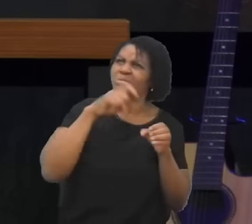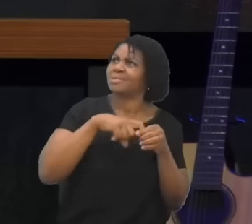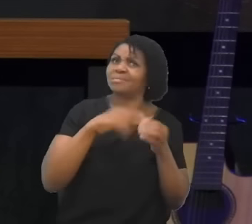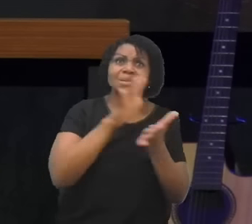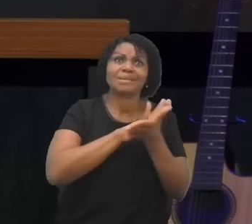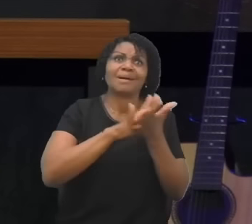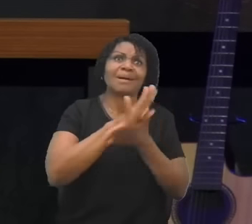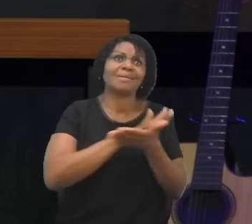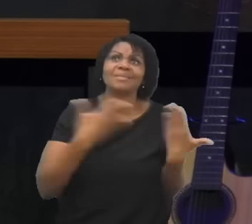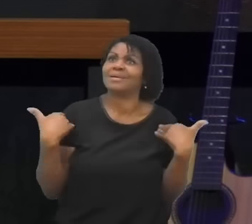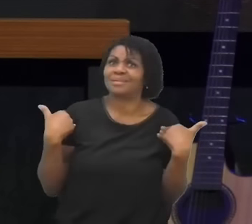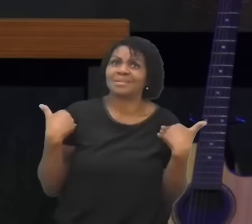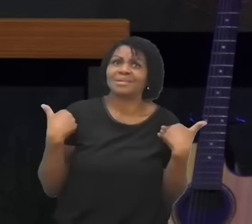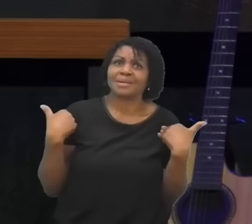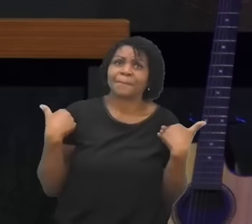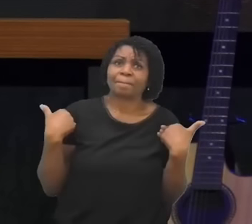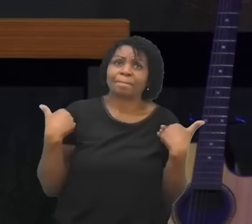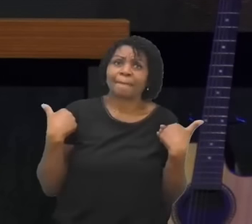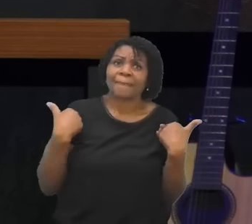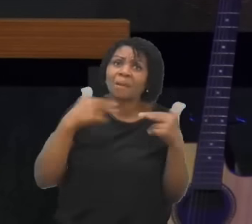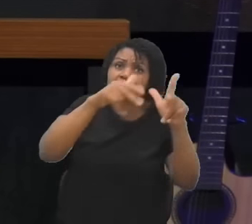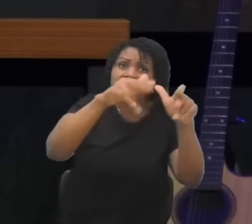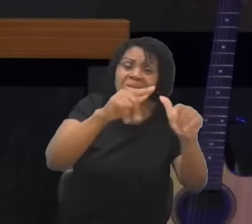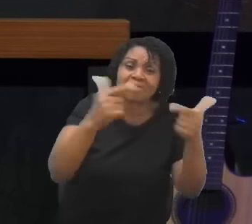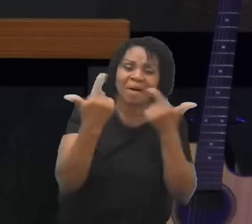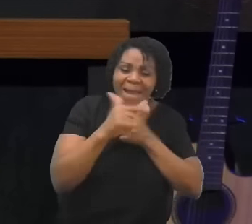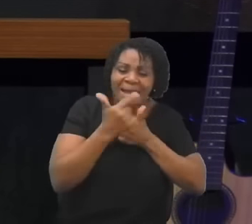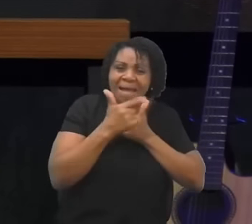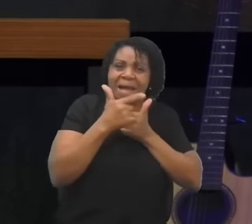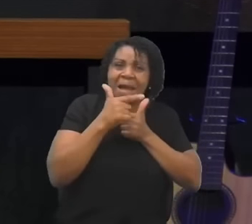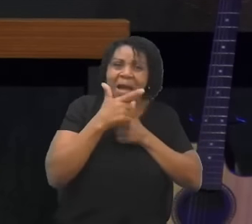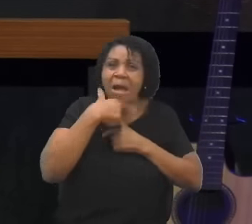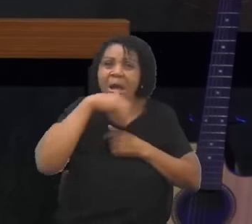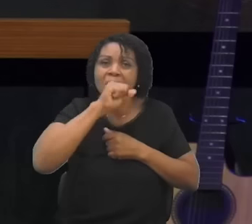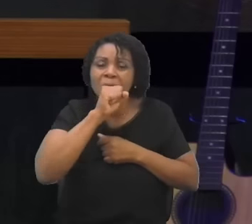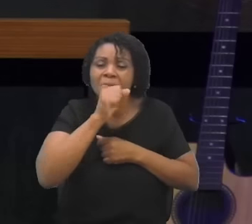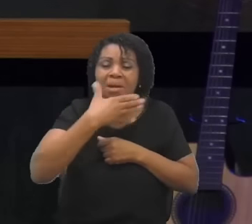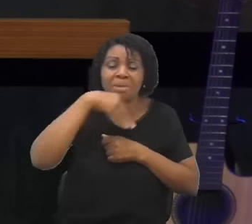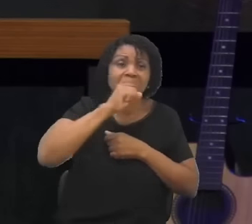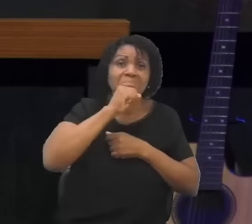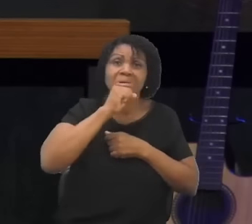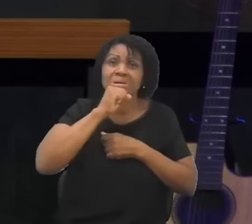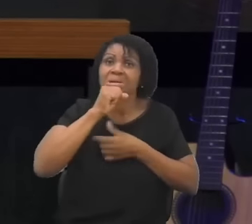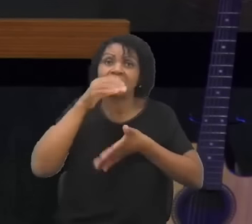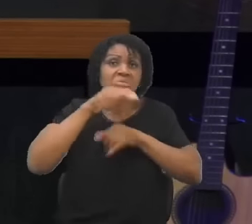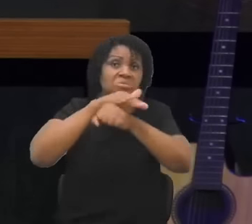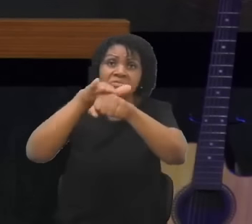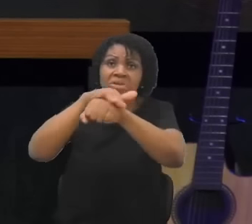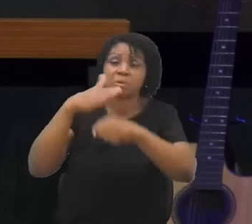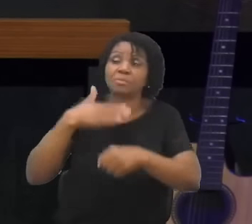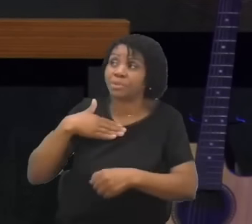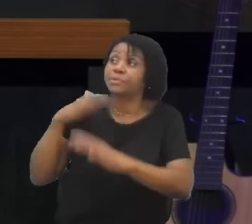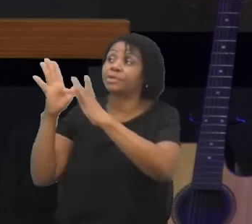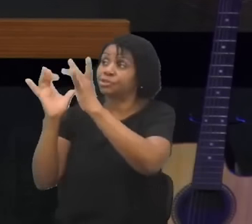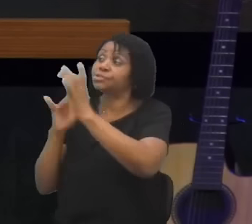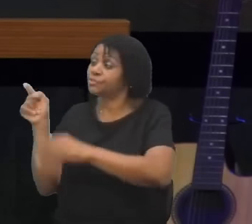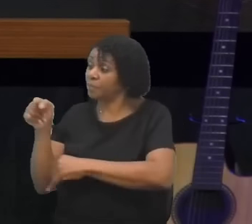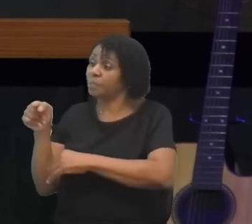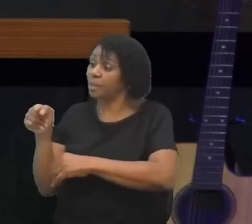glamour. Na minha casa, meus irmãos zombam de mim, meu pai e minha mãe não me ouvem. E aí Jesus falou, volta para a